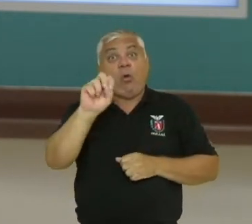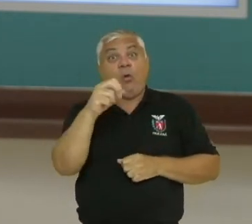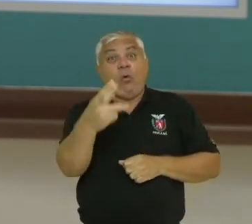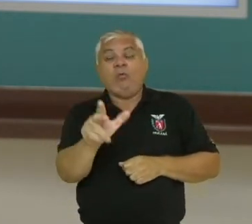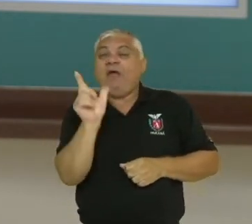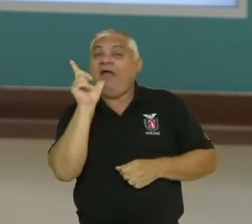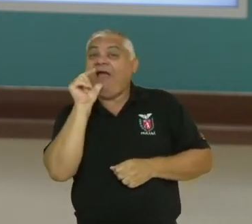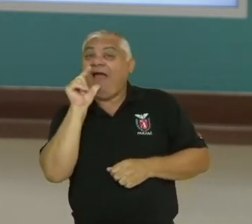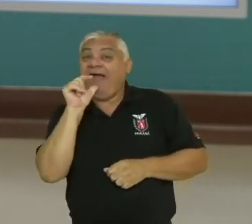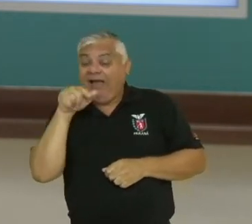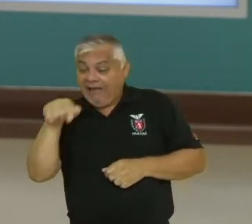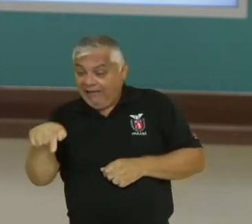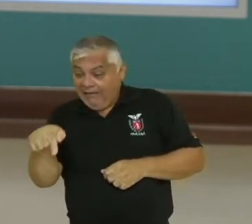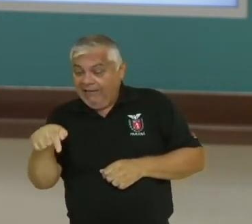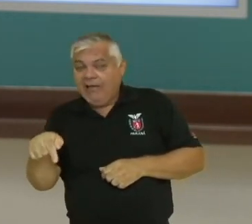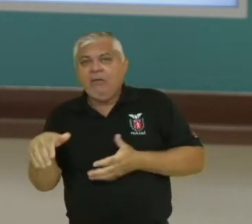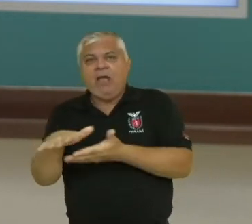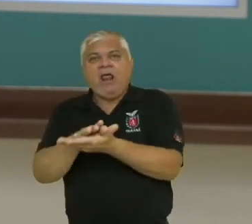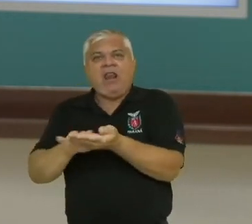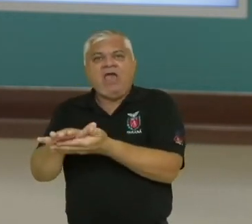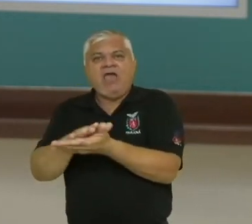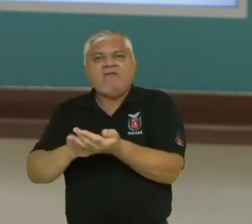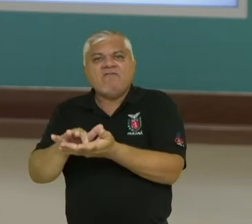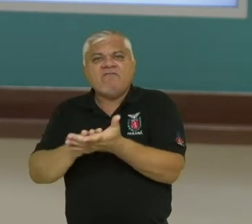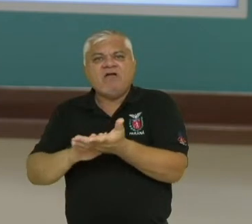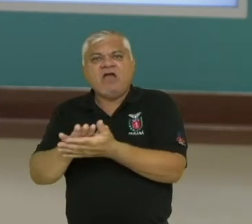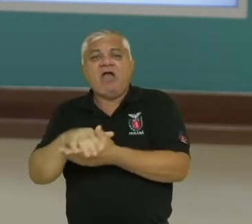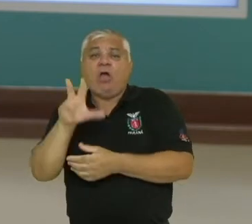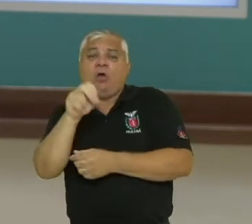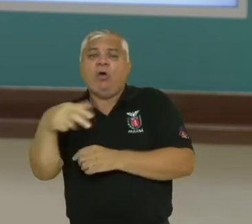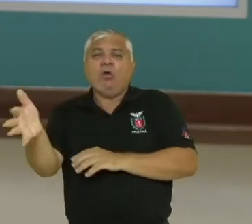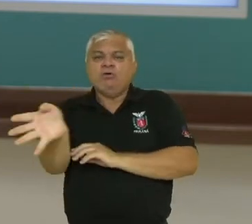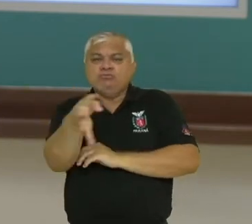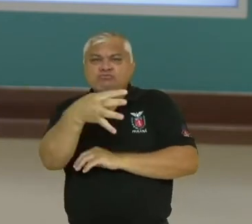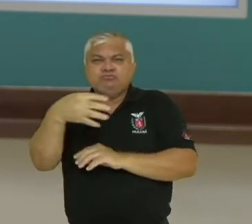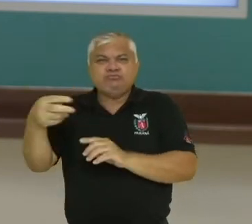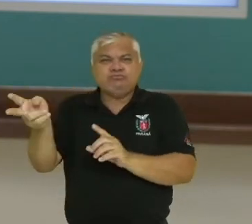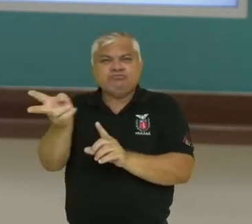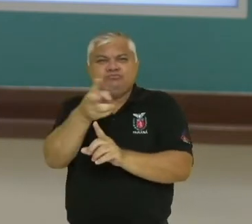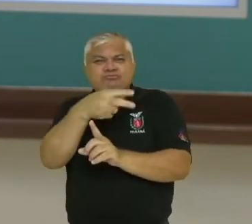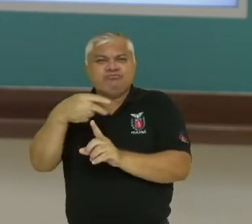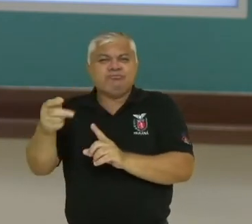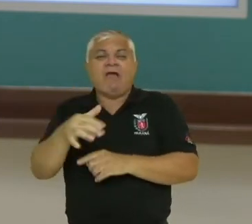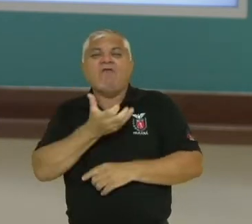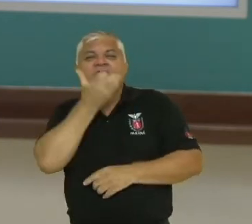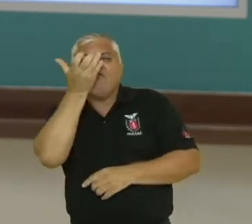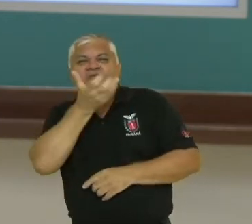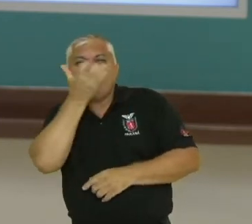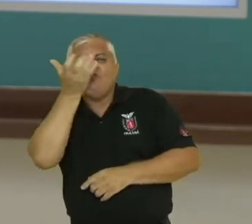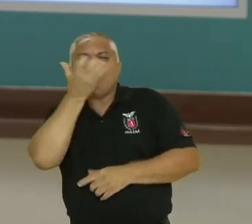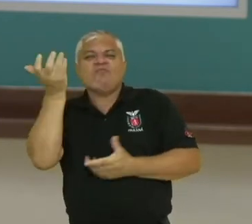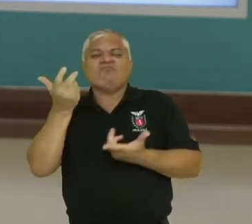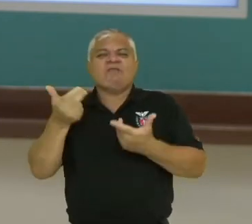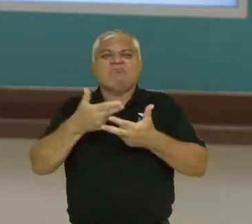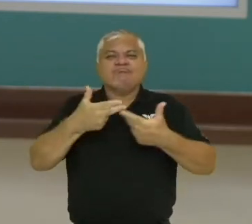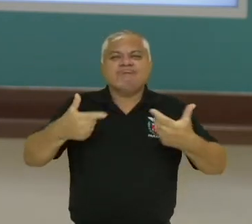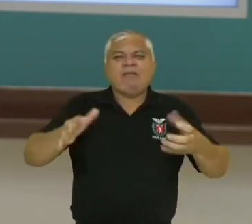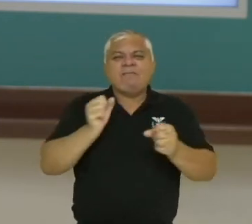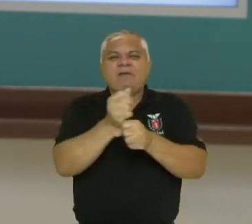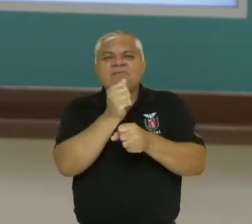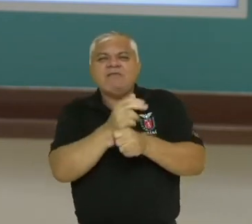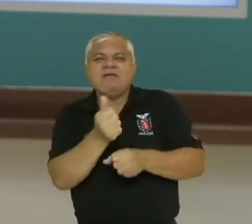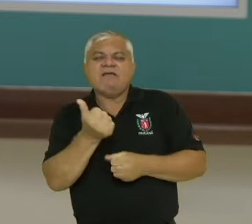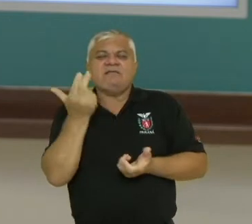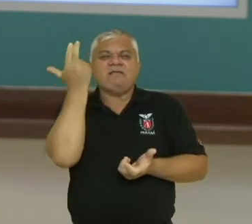água contaminada foi utilizada para regar esses alimentos, frutas, verduras ou legumes. Por isso é importante